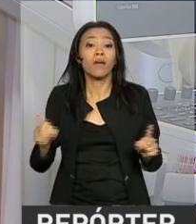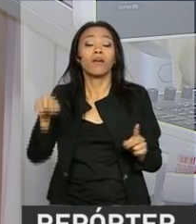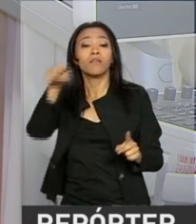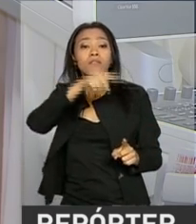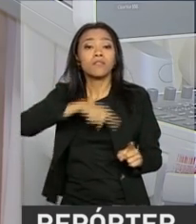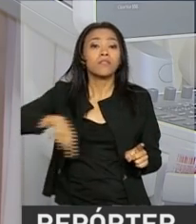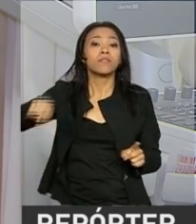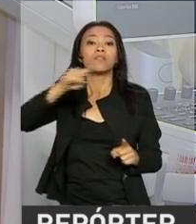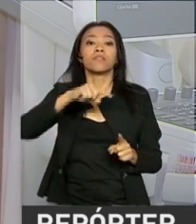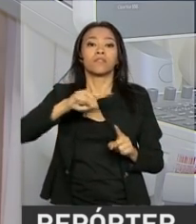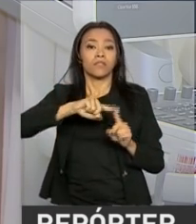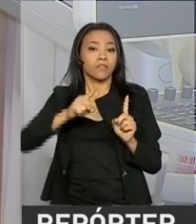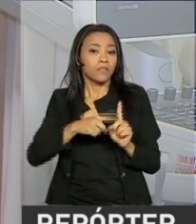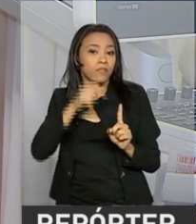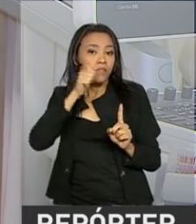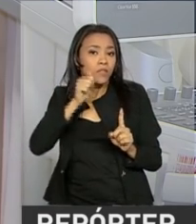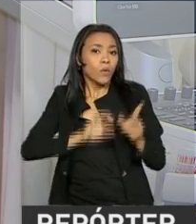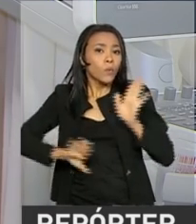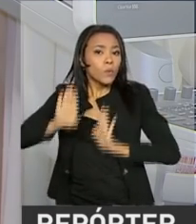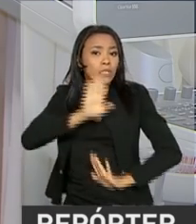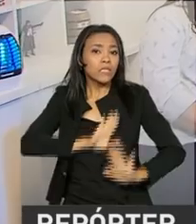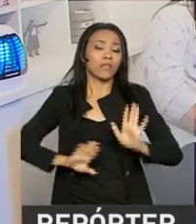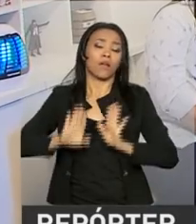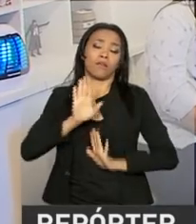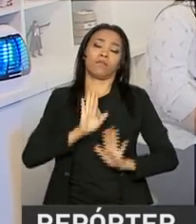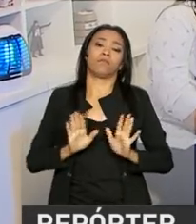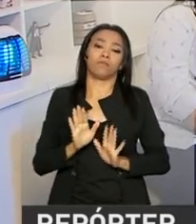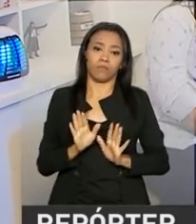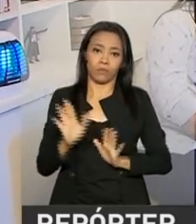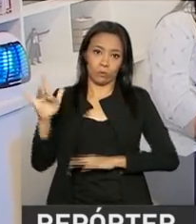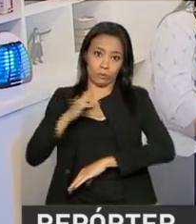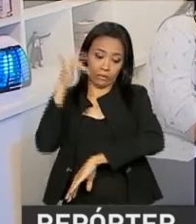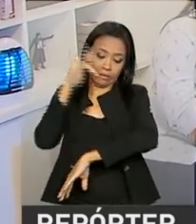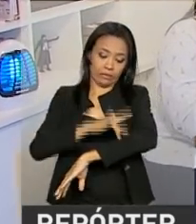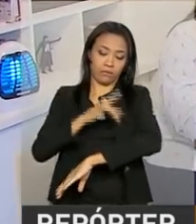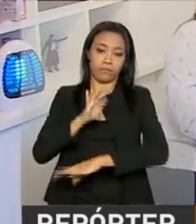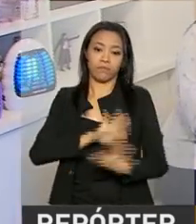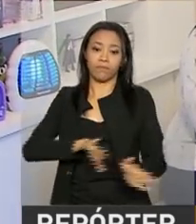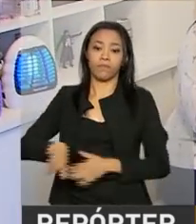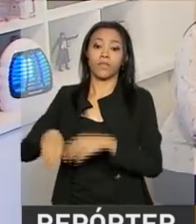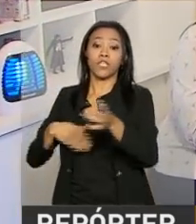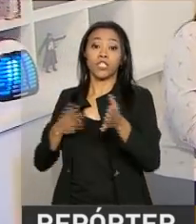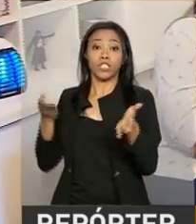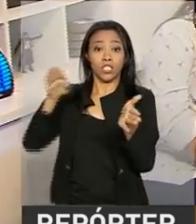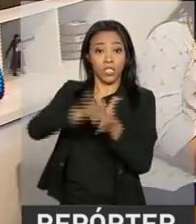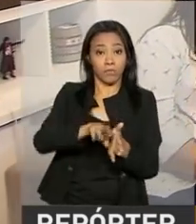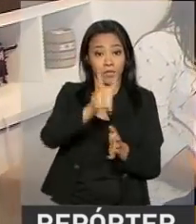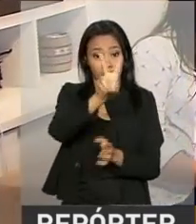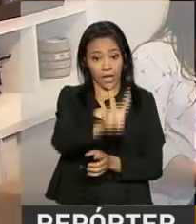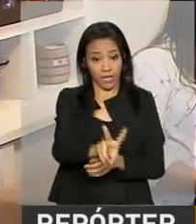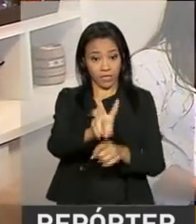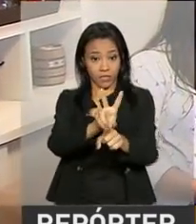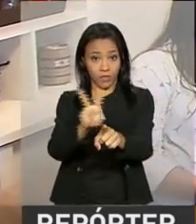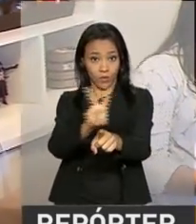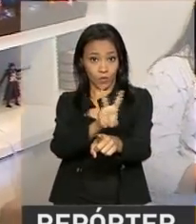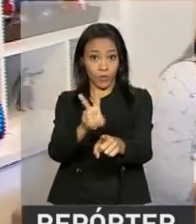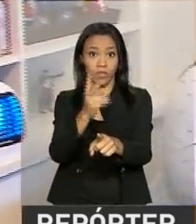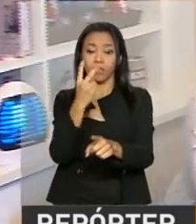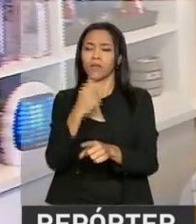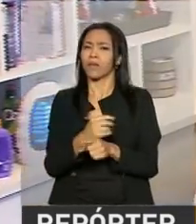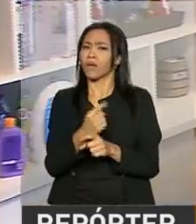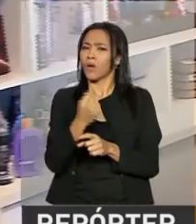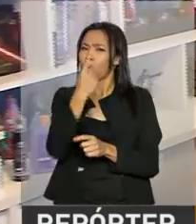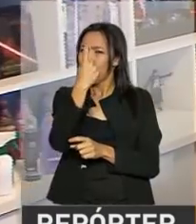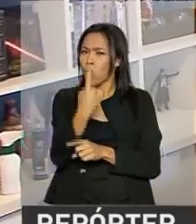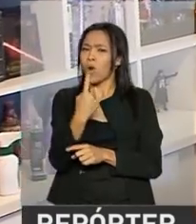a a picada do inseto se existir o inseto Estamos chegando aqui na casa da Laí e do Bruno eles que estão casados há pouco mais de